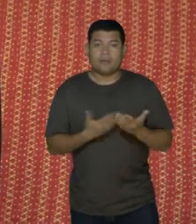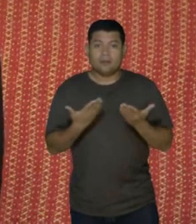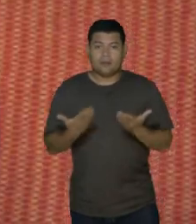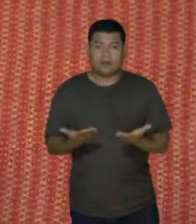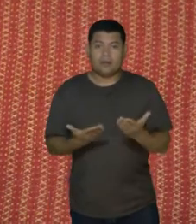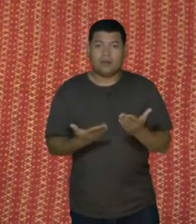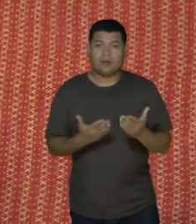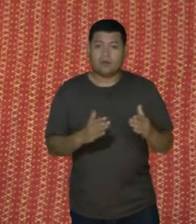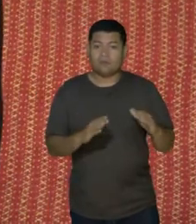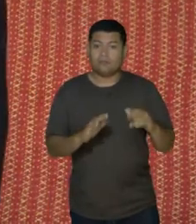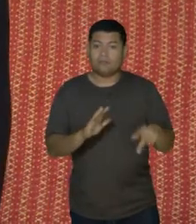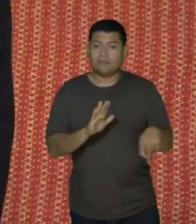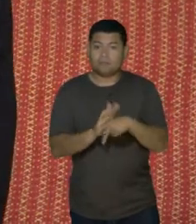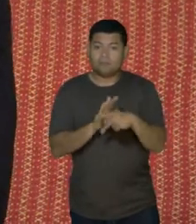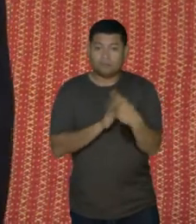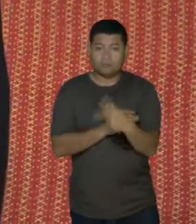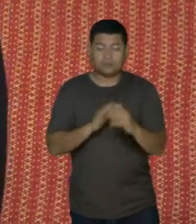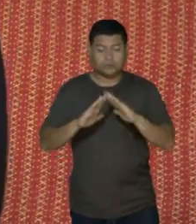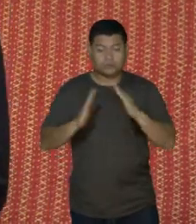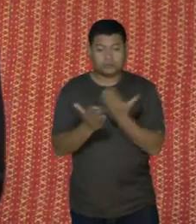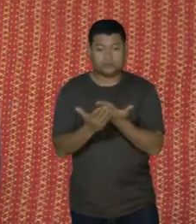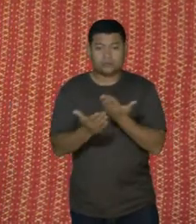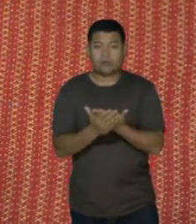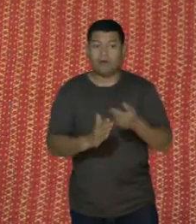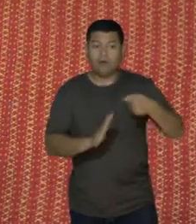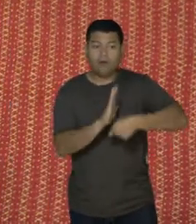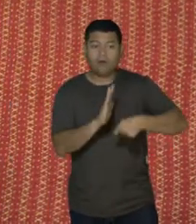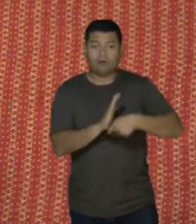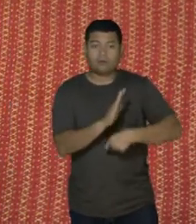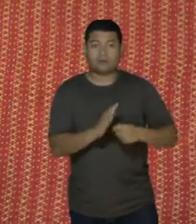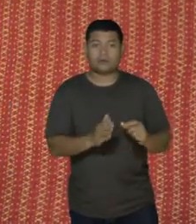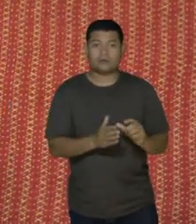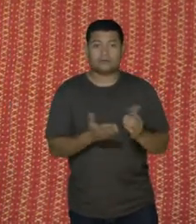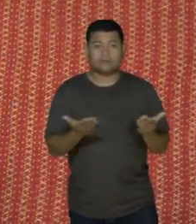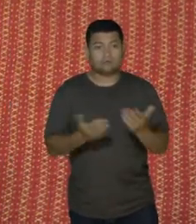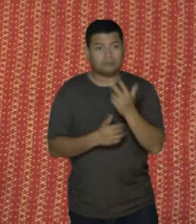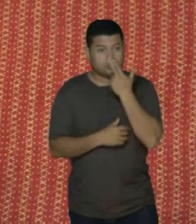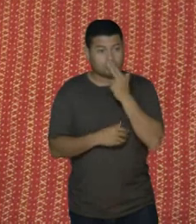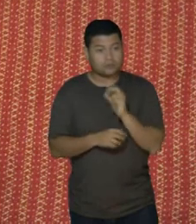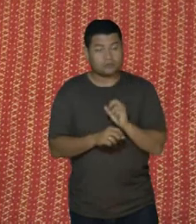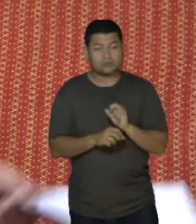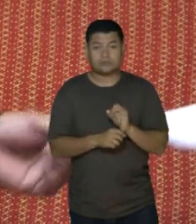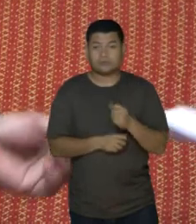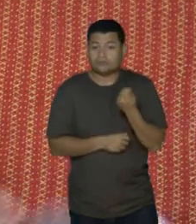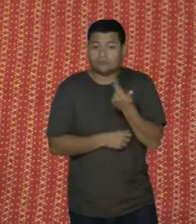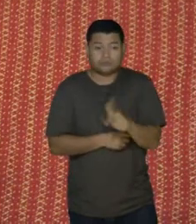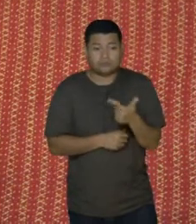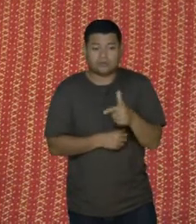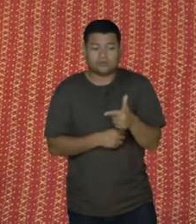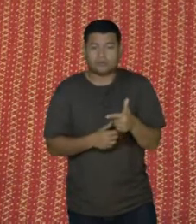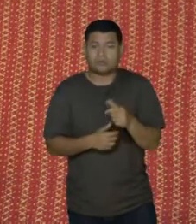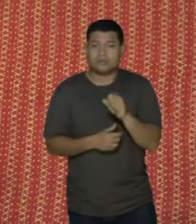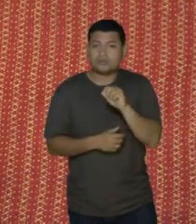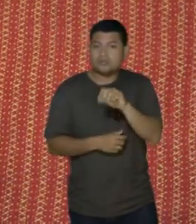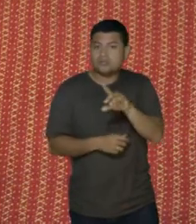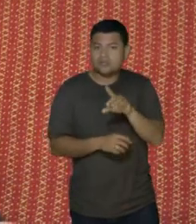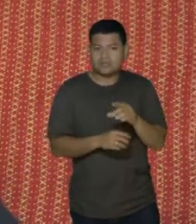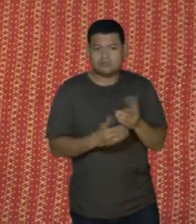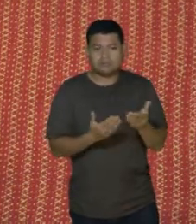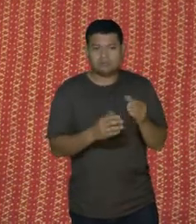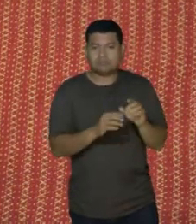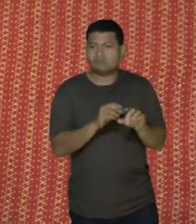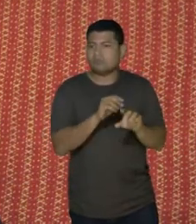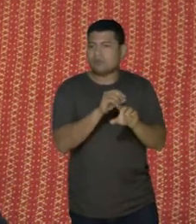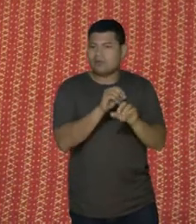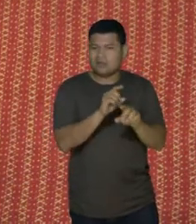própria escola, combatendo algo que até então fica-se claro aqui que não existe. Se não existe doutrinação na escola, não há o